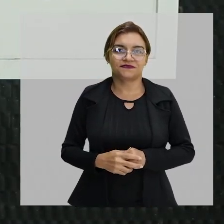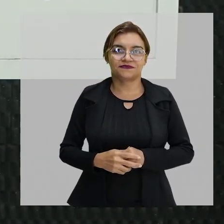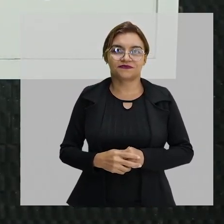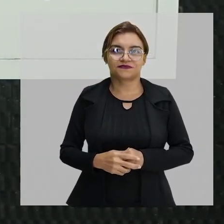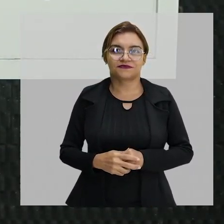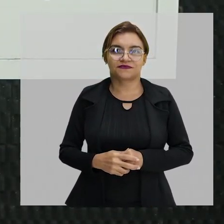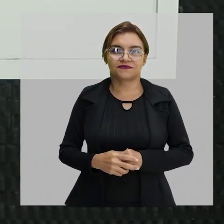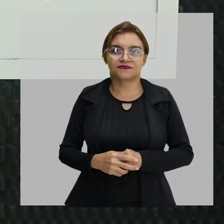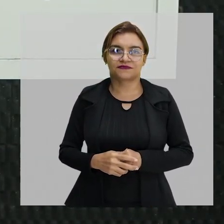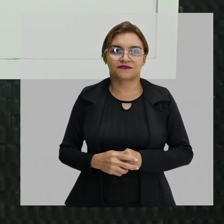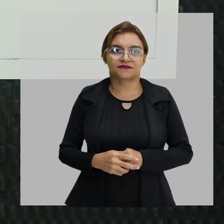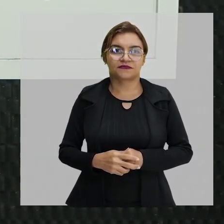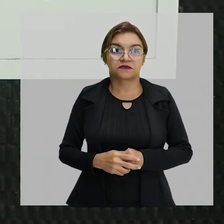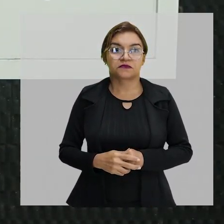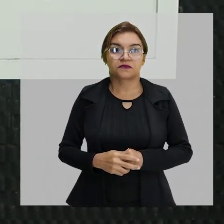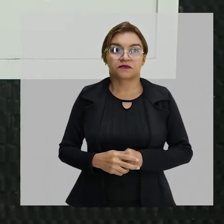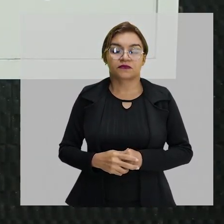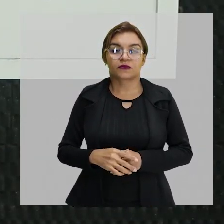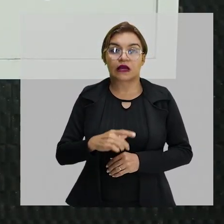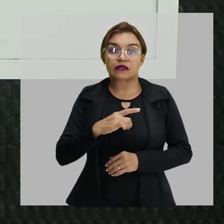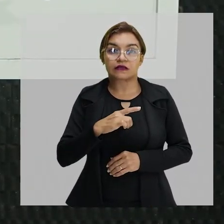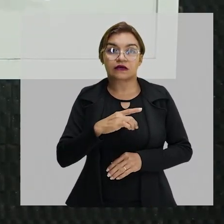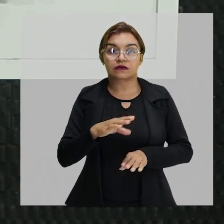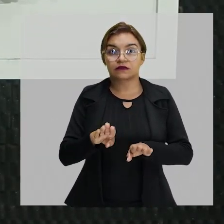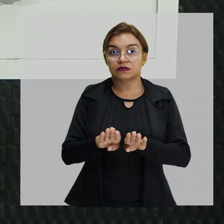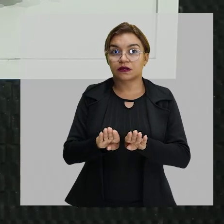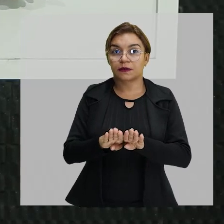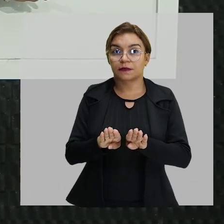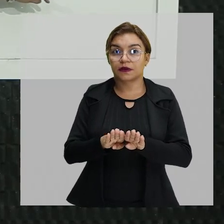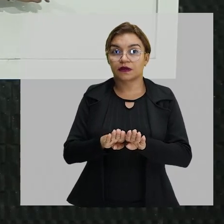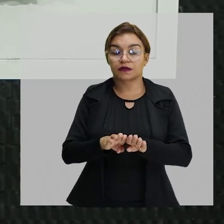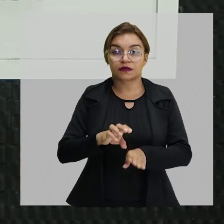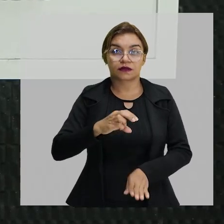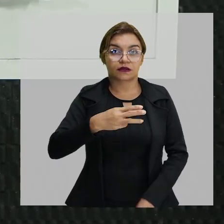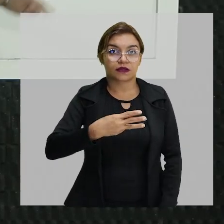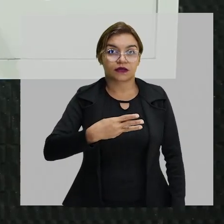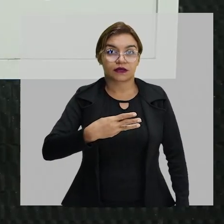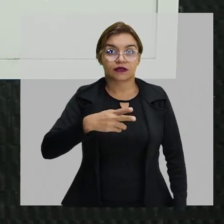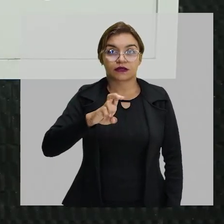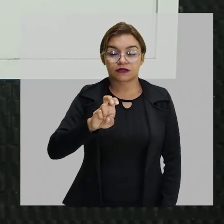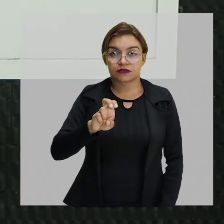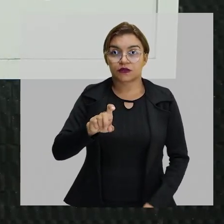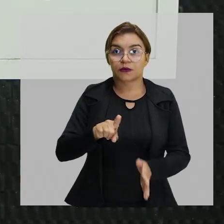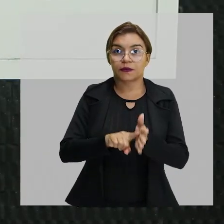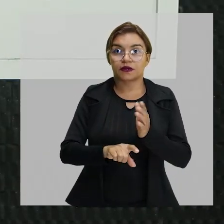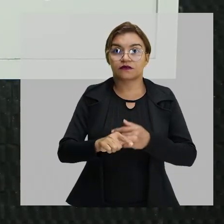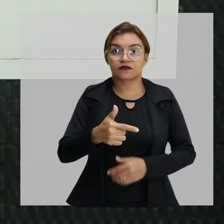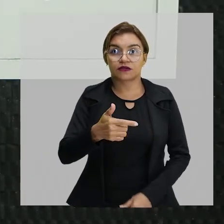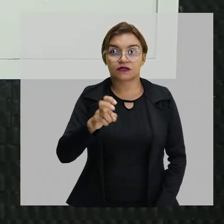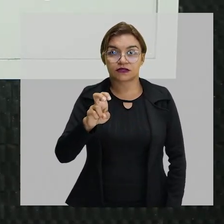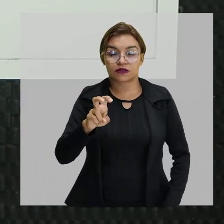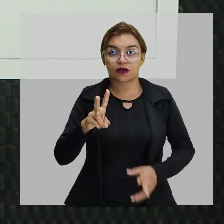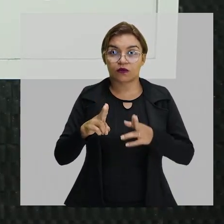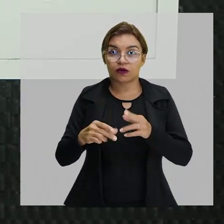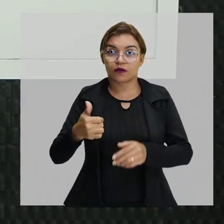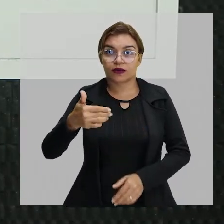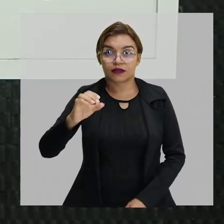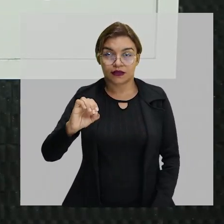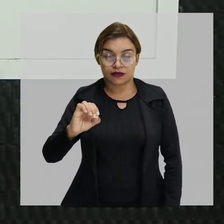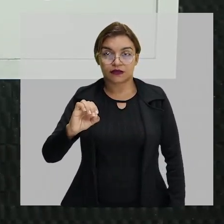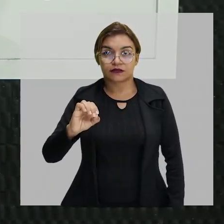Certo? Aqui você vai ter 35 menos 25 deu 10, né? 10 dividido por 2 dá